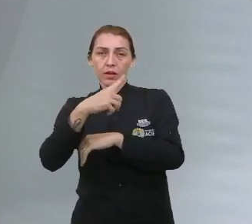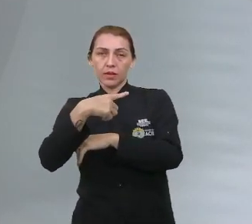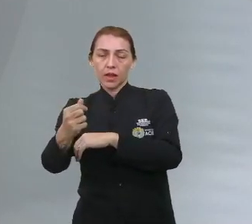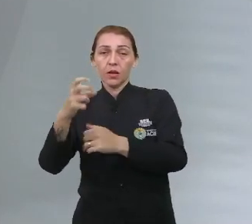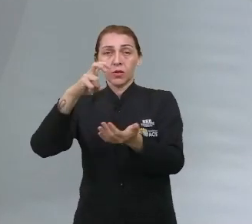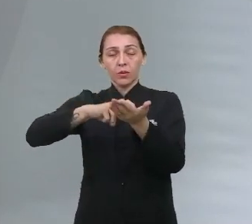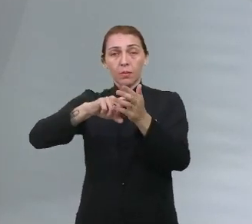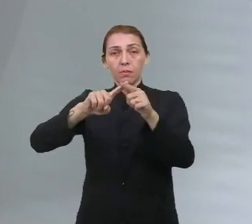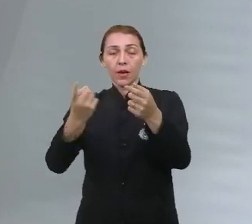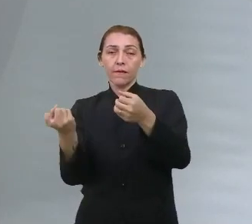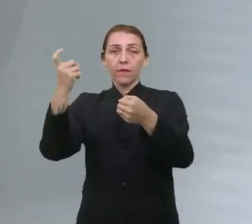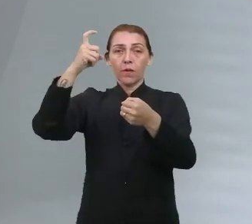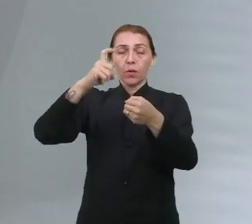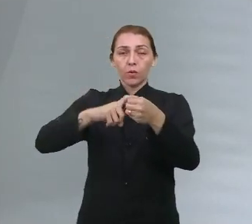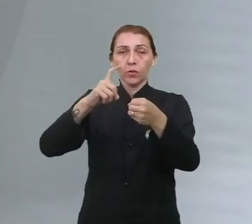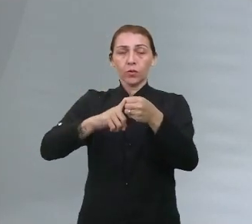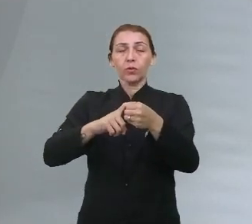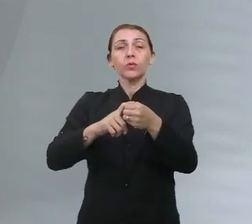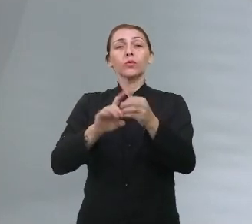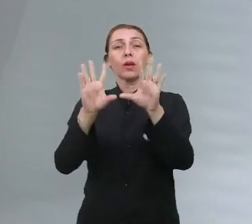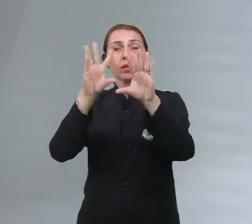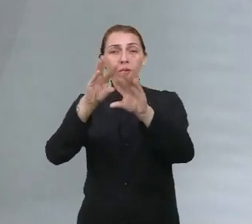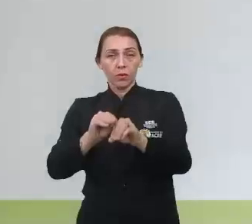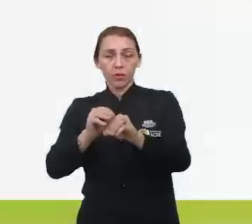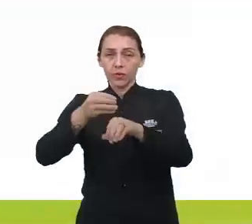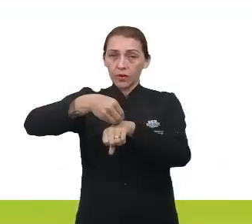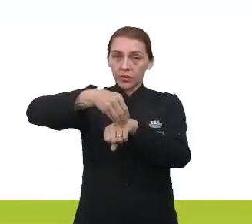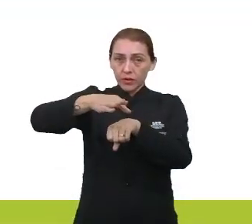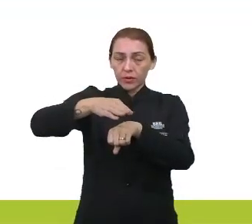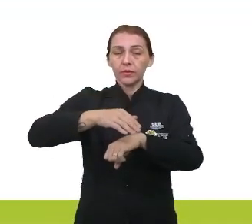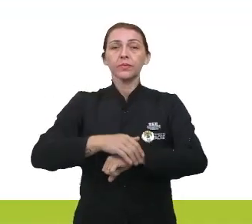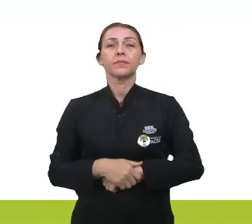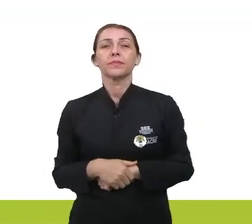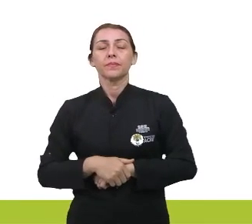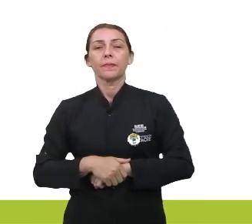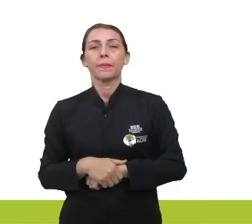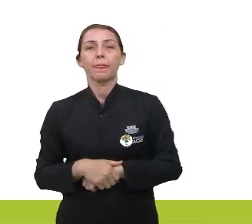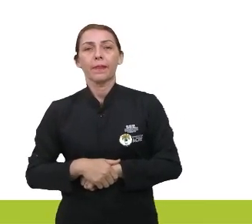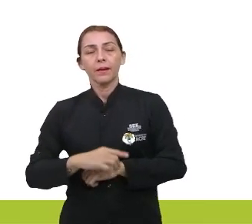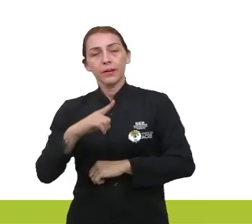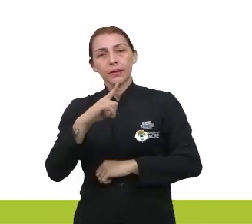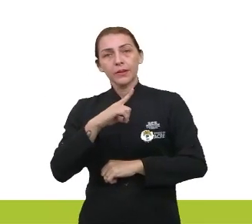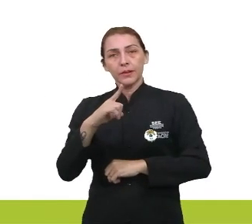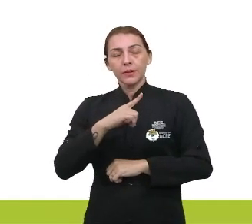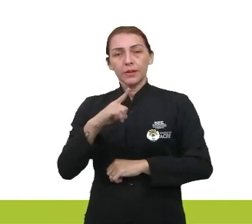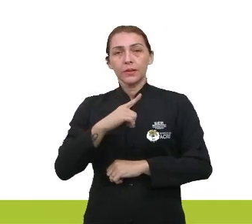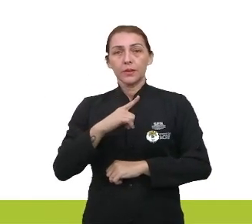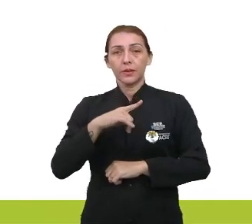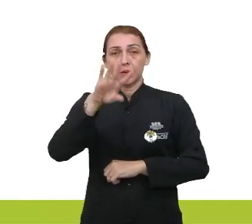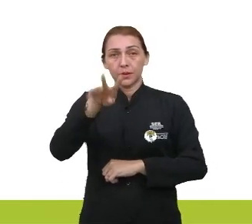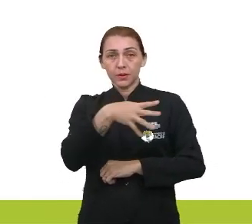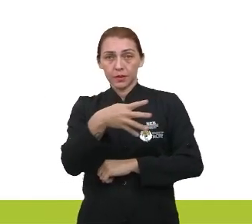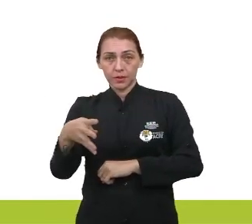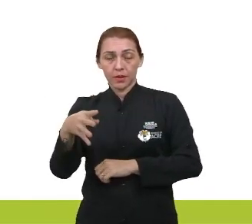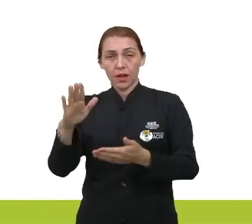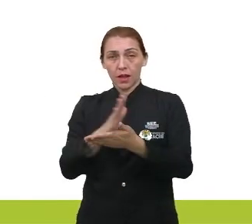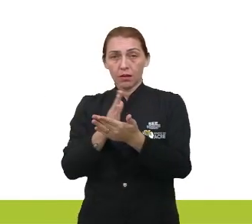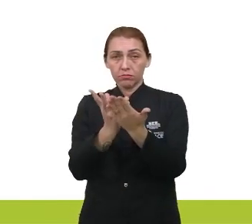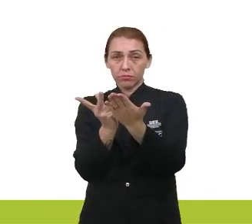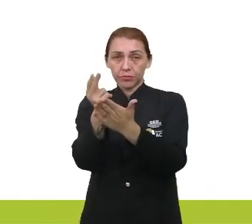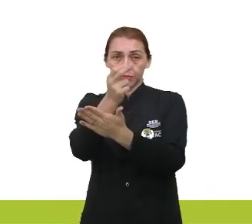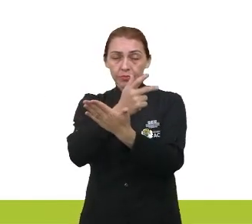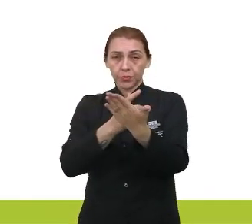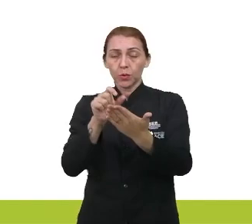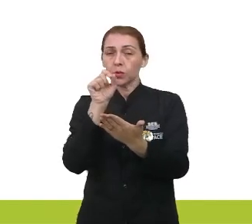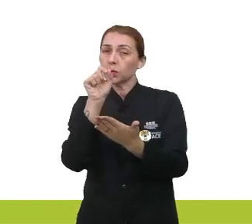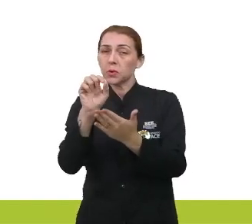manhã, mas voltou no final do dia. Fica a dica. E aqui nós temos um esqueminha, alguns desenhos